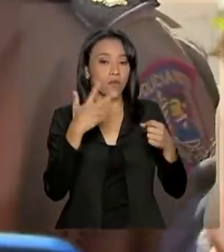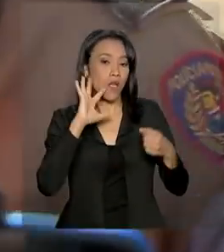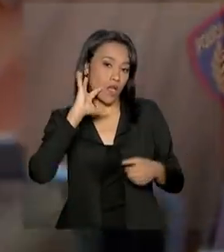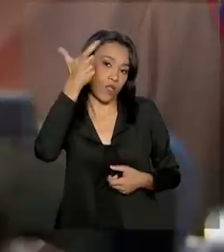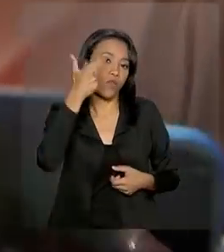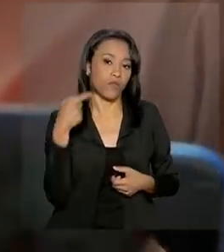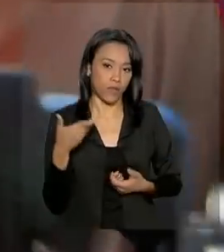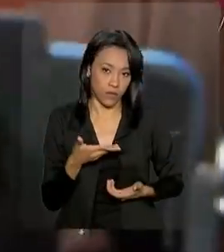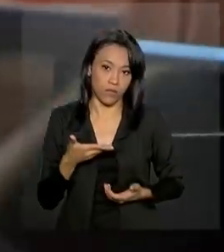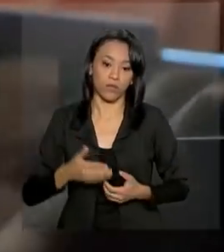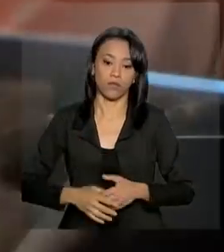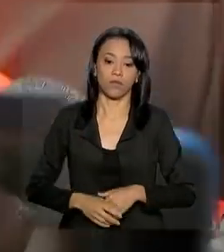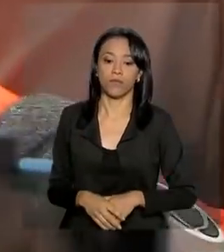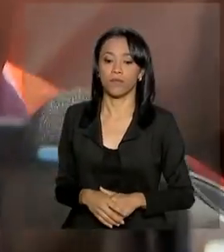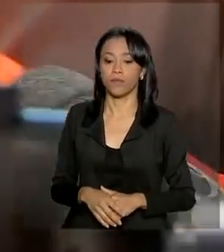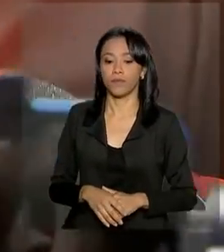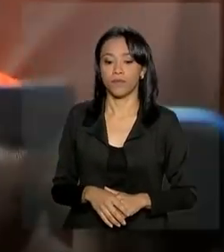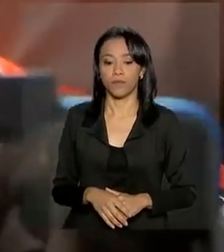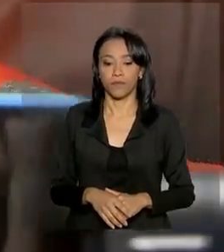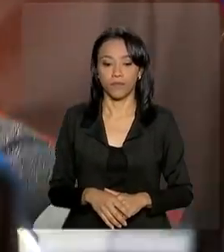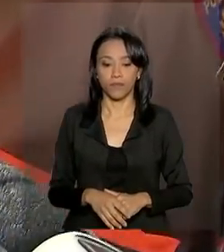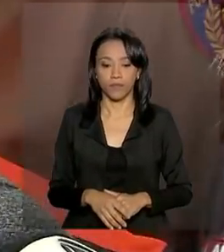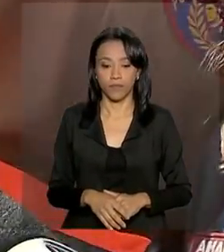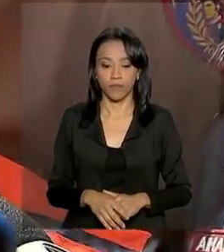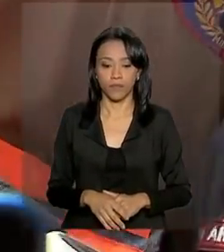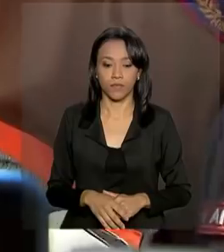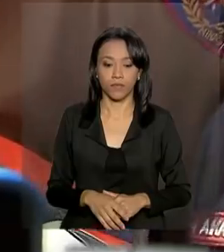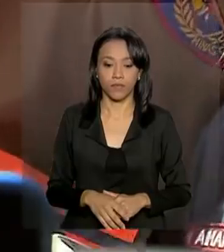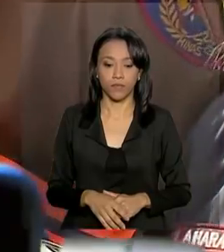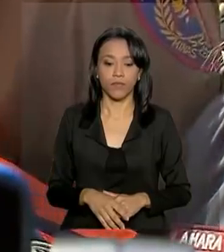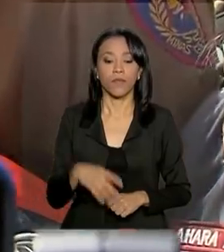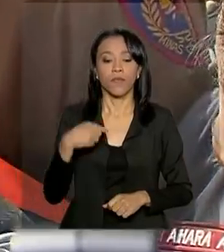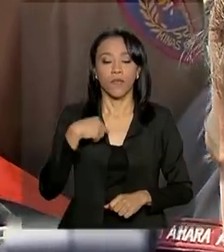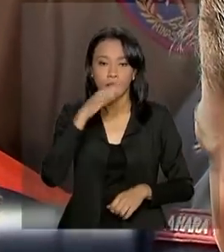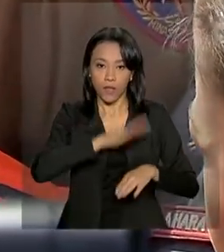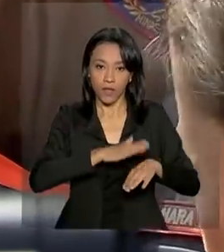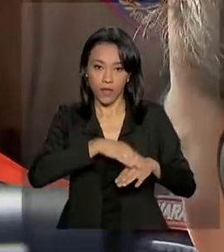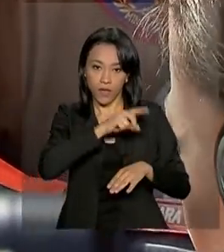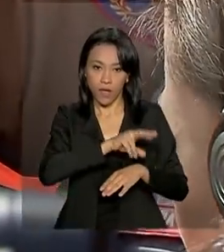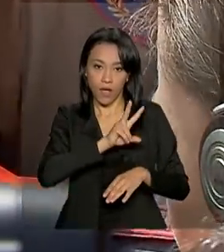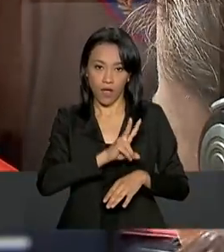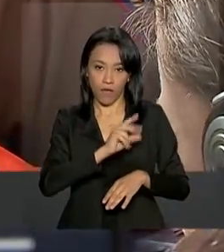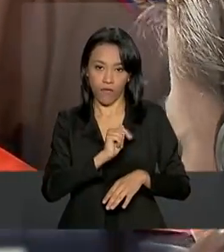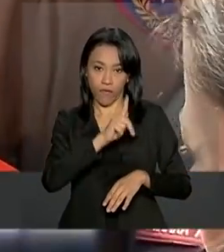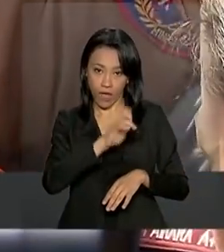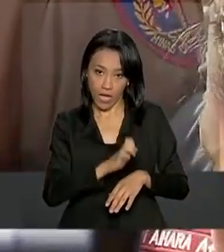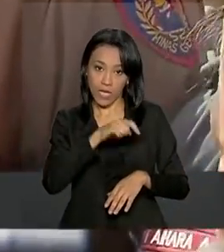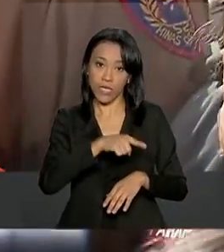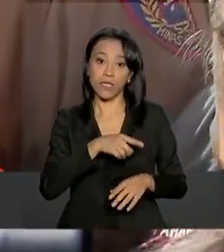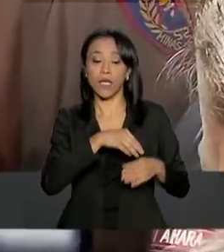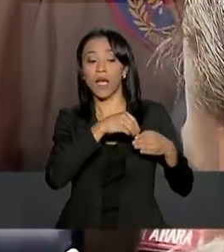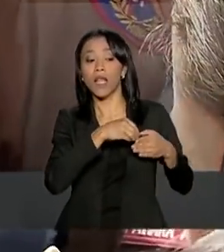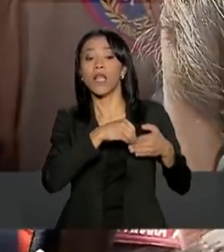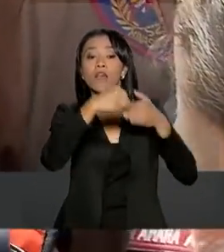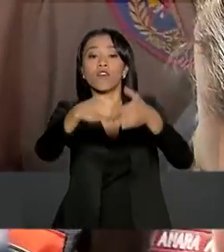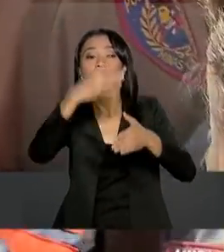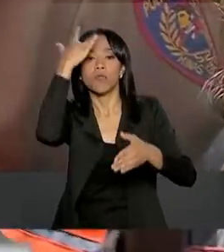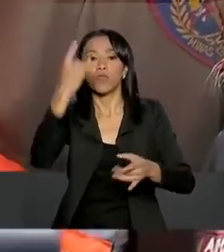está ajudando o atendimento das famílias? Sim, a Vale está alocando pessoas desalojadas em hotéis,